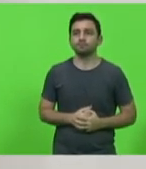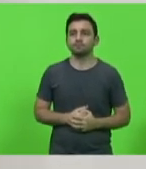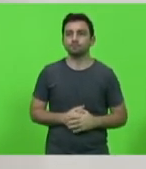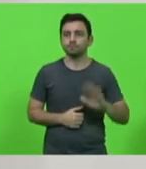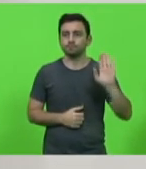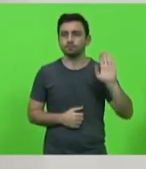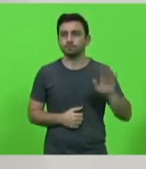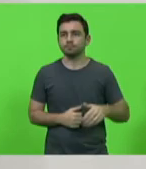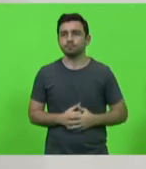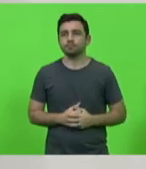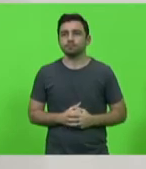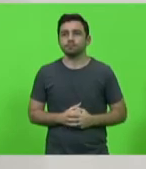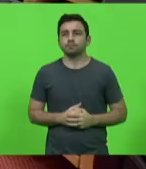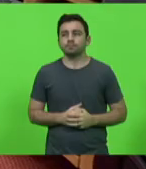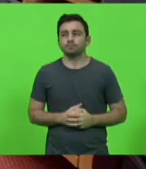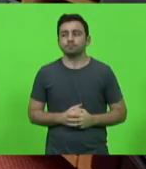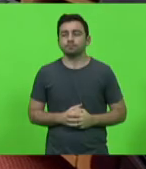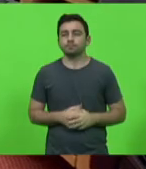e coordenador da nossa bancada.